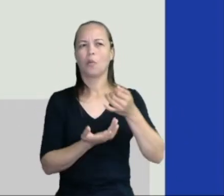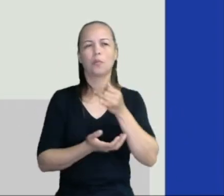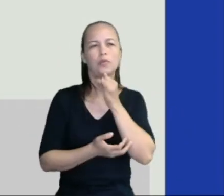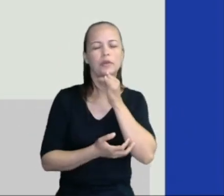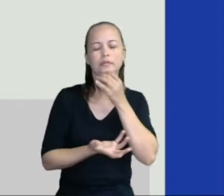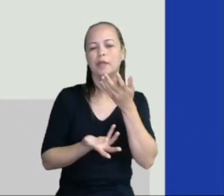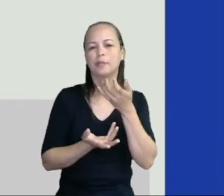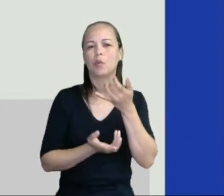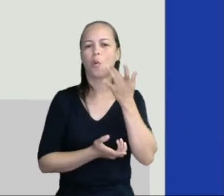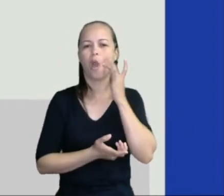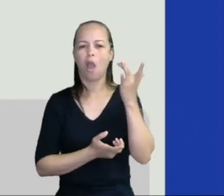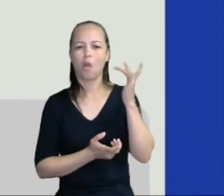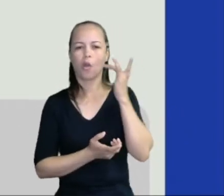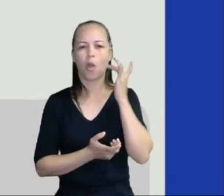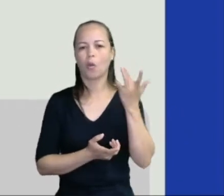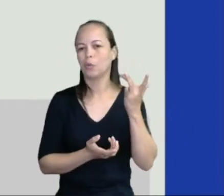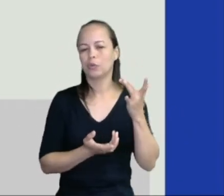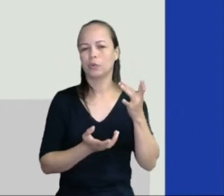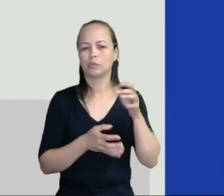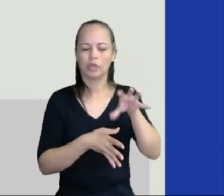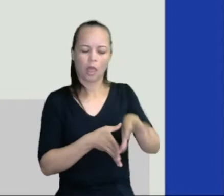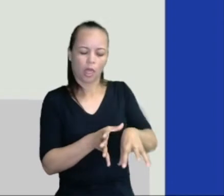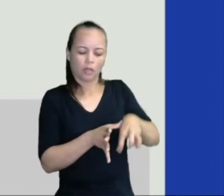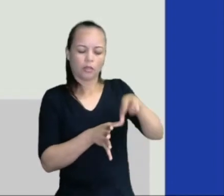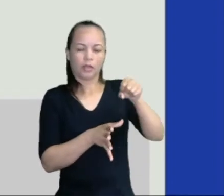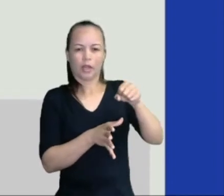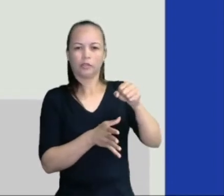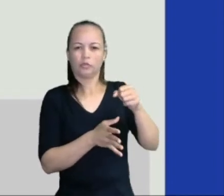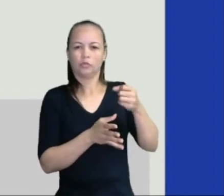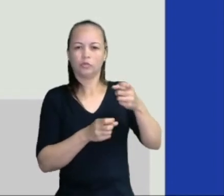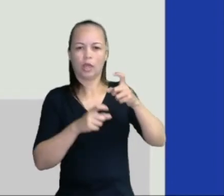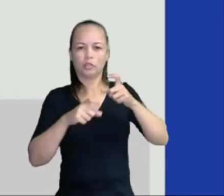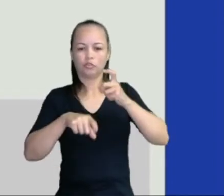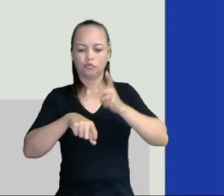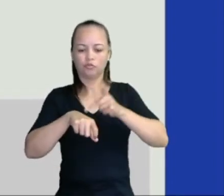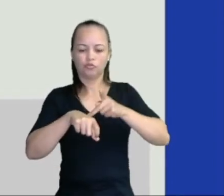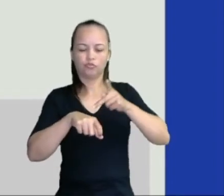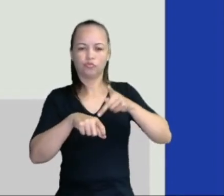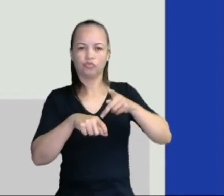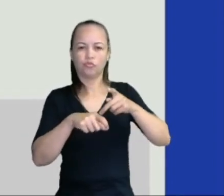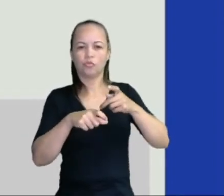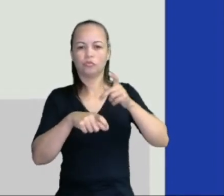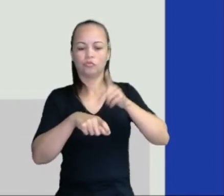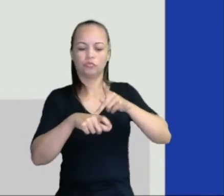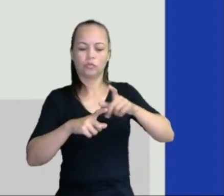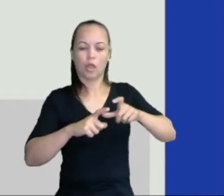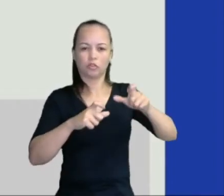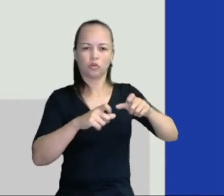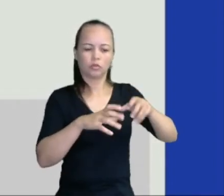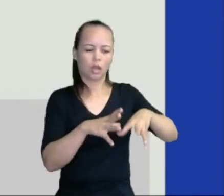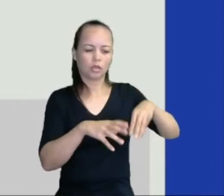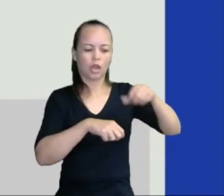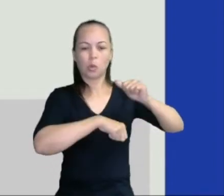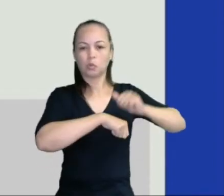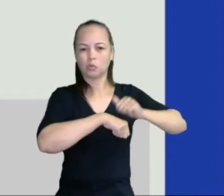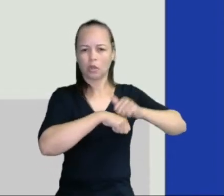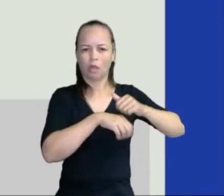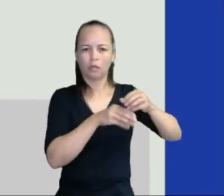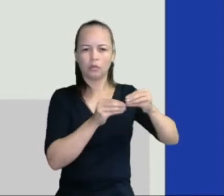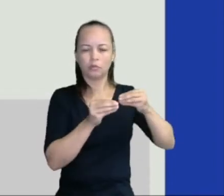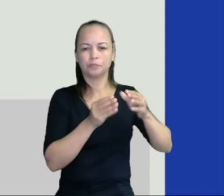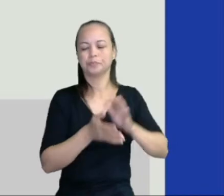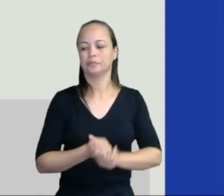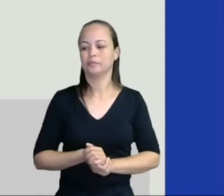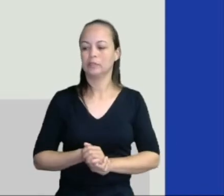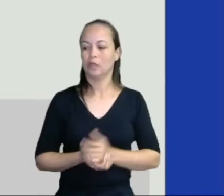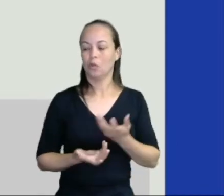ouro, por exemplo. Quando é tirado da natureza, o ouro das rochas, ele está em formato sólido. O petróleo, quando é extraído